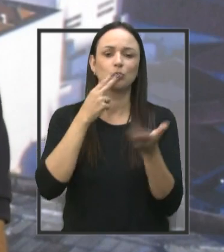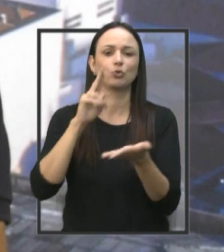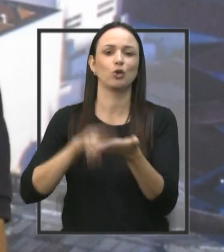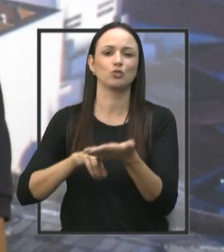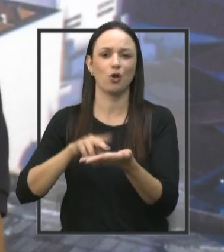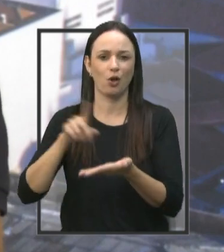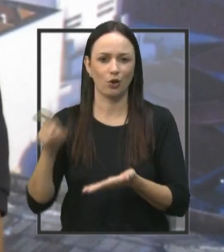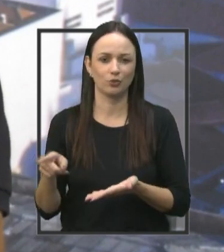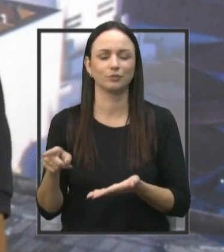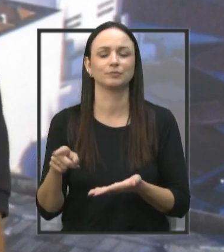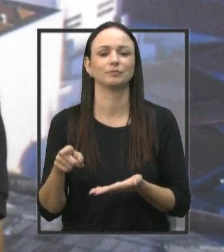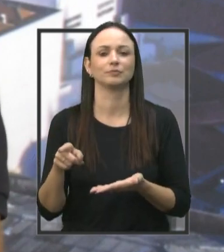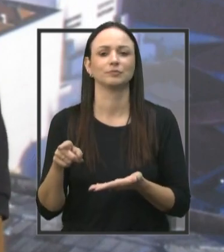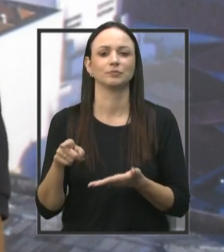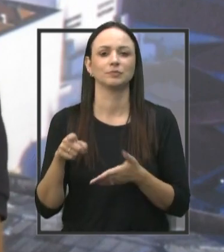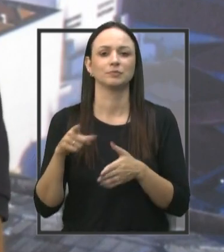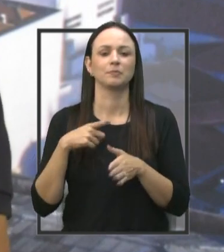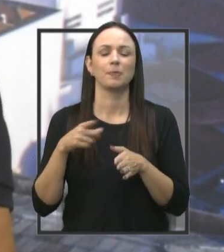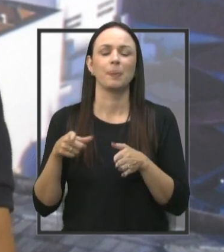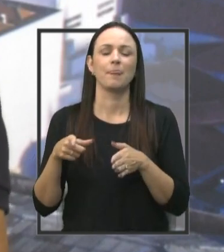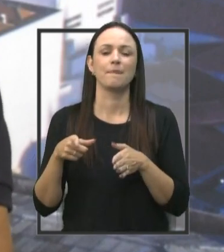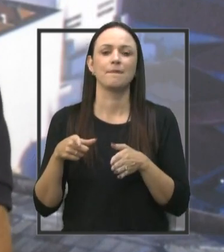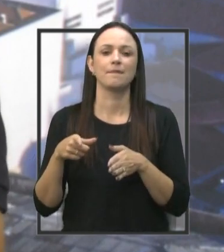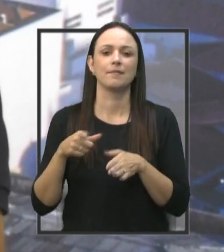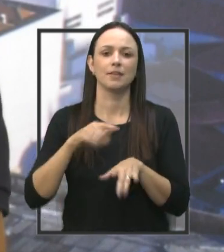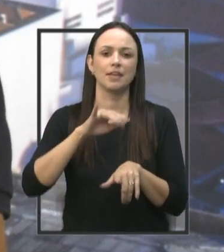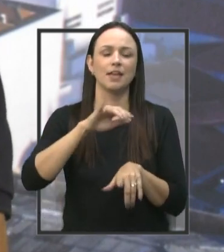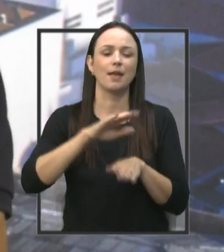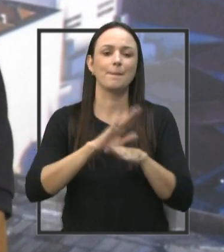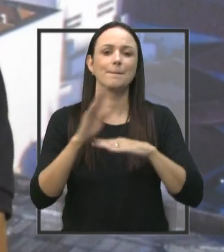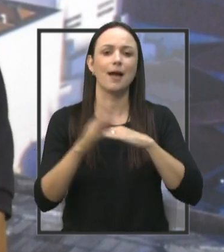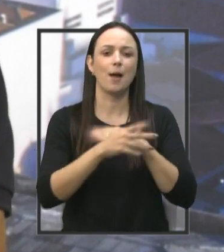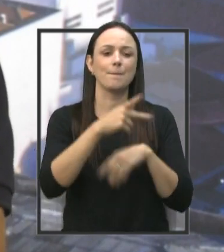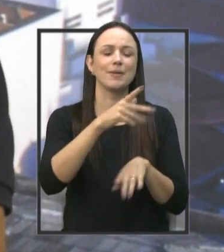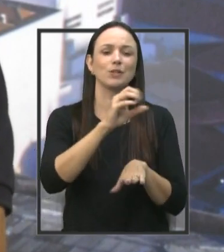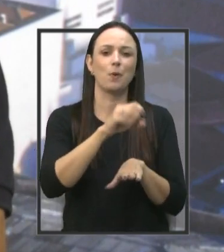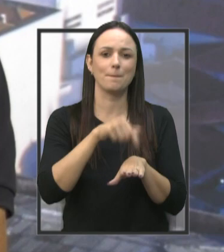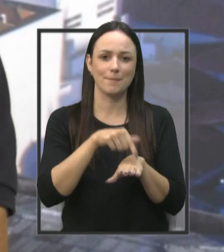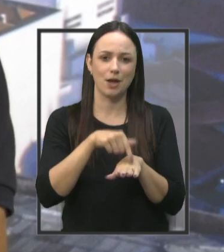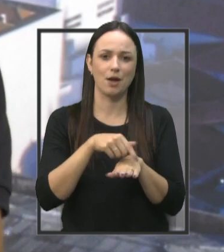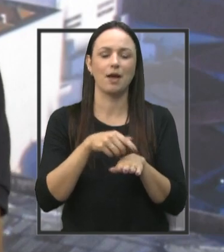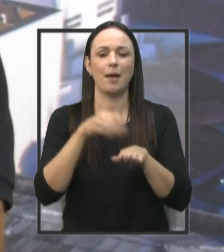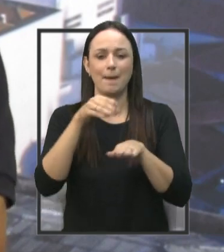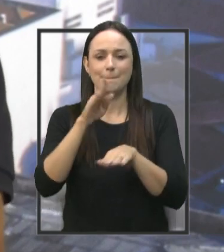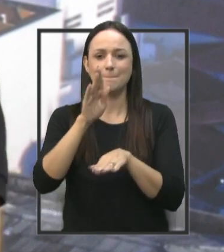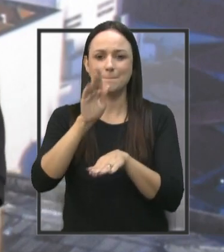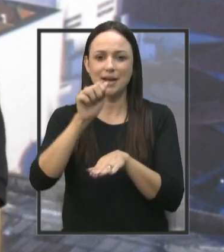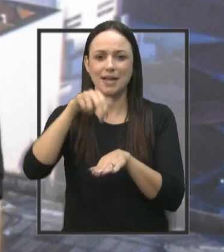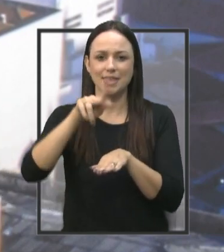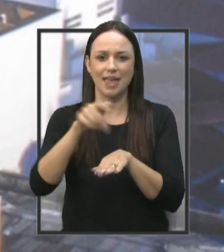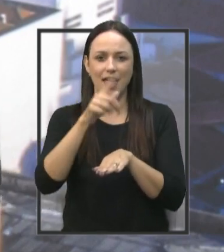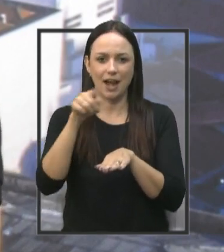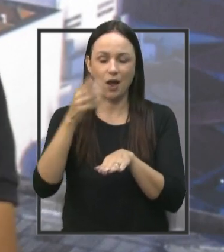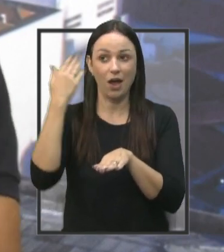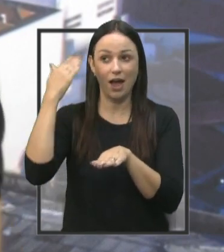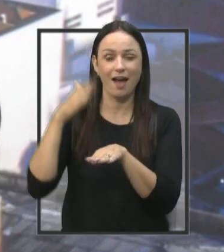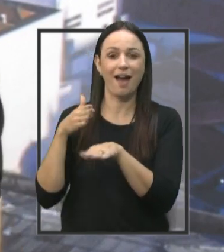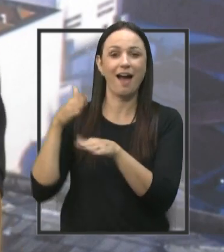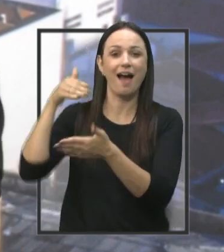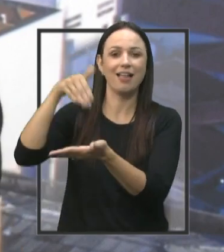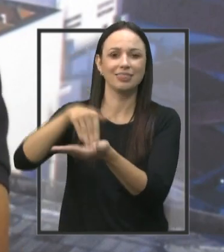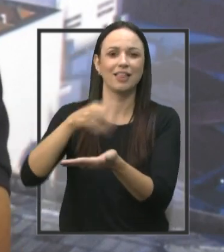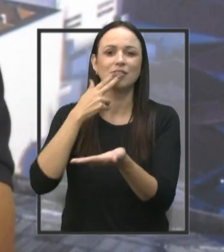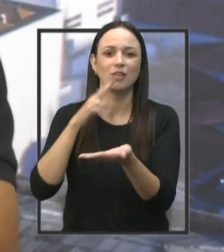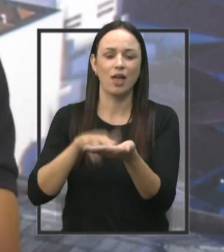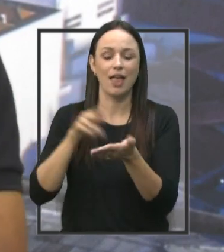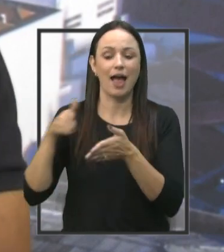Dois Córregos, que sai ali pelo Jardim Pedrometo, passa pelo Banharão e antigamente ia até Dois Córregos, mas é um